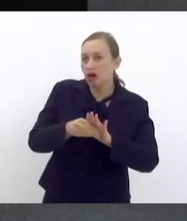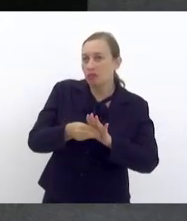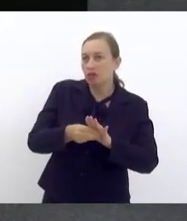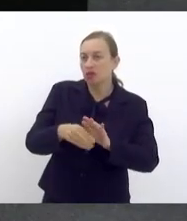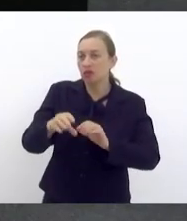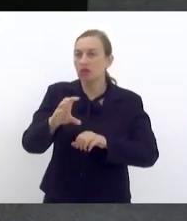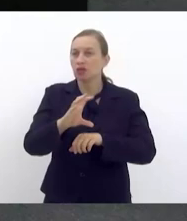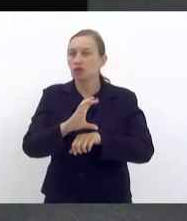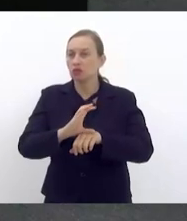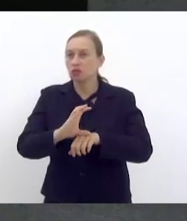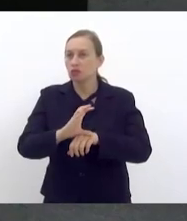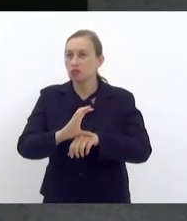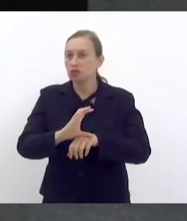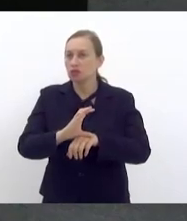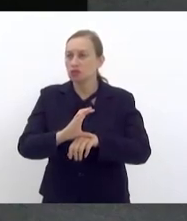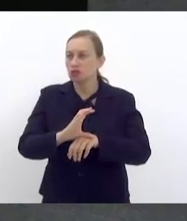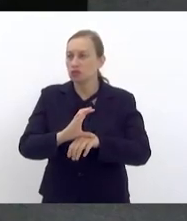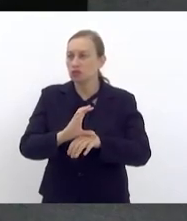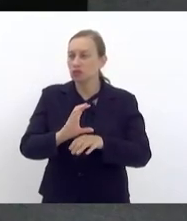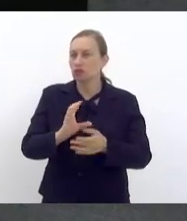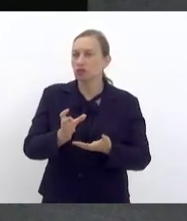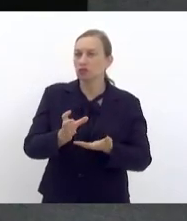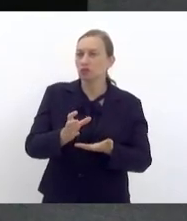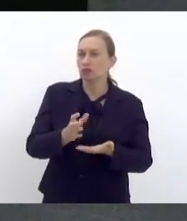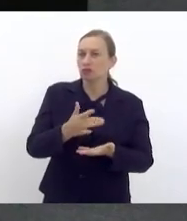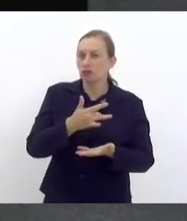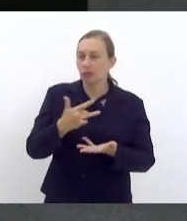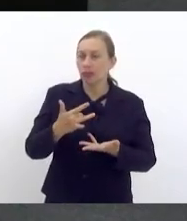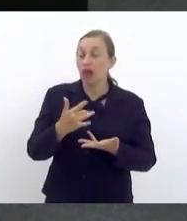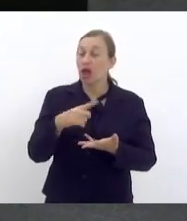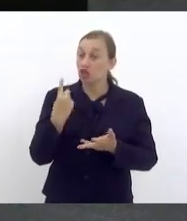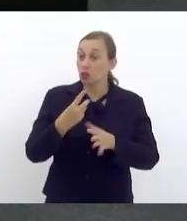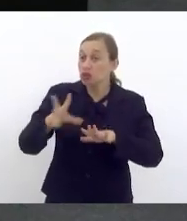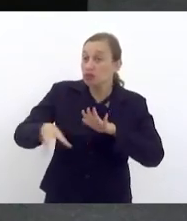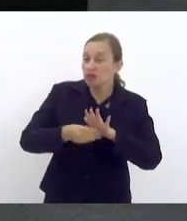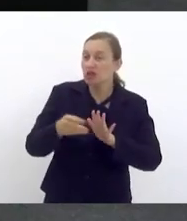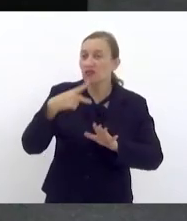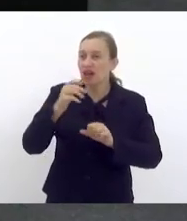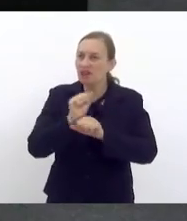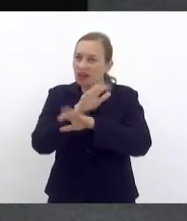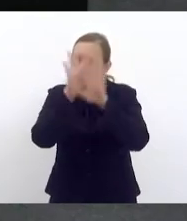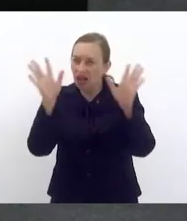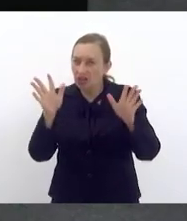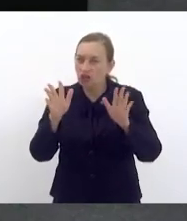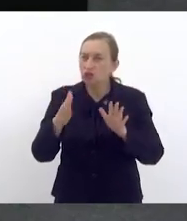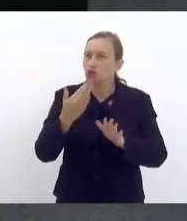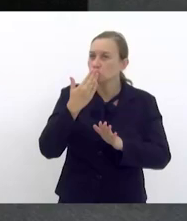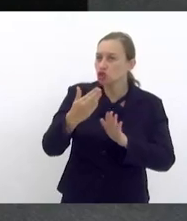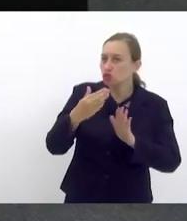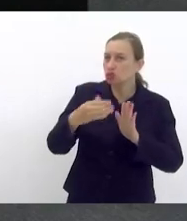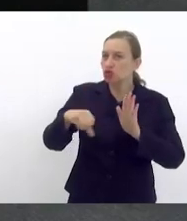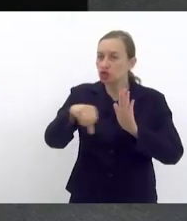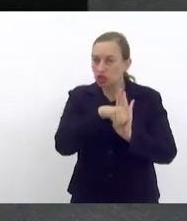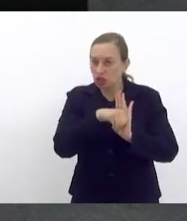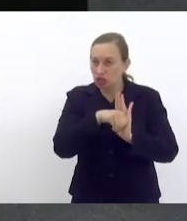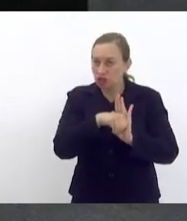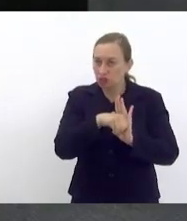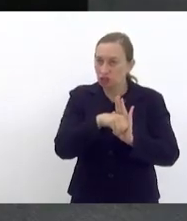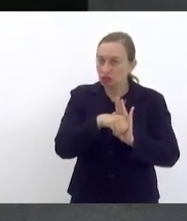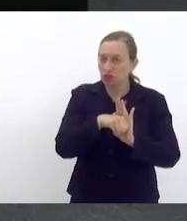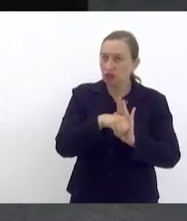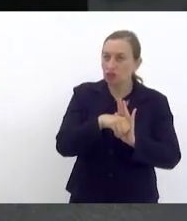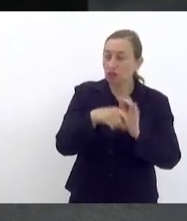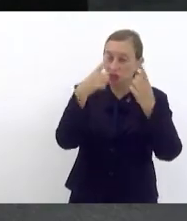sejam incompatíveis com o atendimento de crianças, adolescentes e idosos. A nossa emenda falava mais claramente os tipos penais. Pessoas tenham cometido os